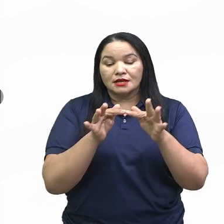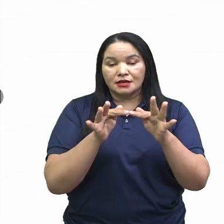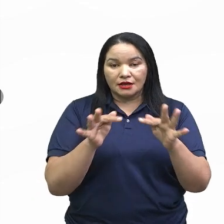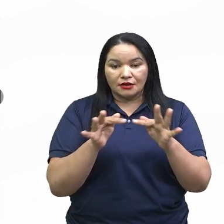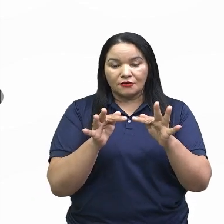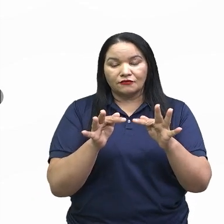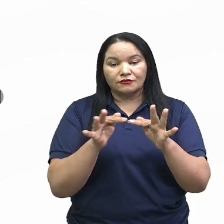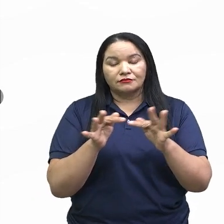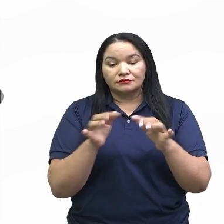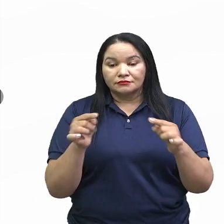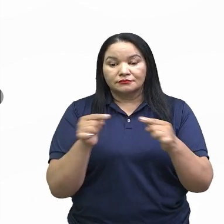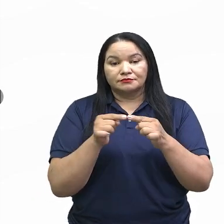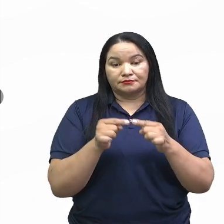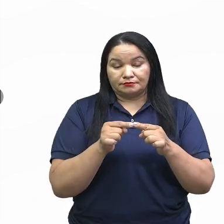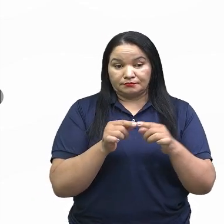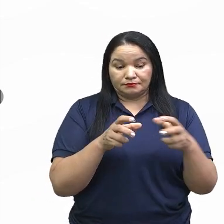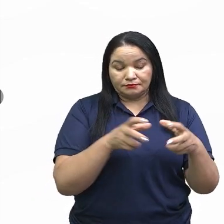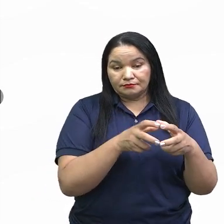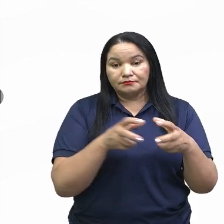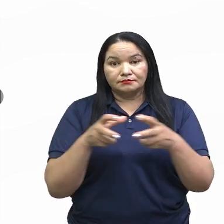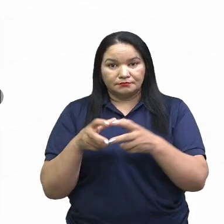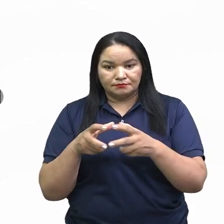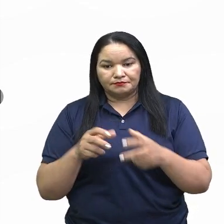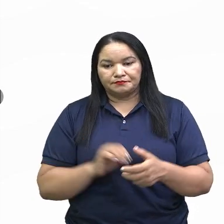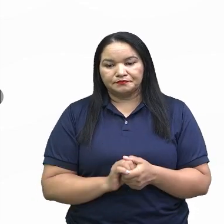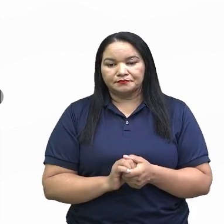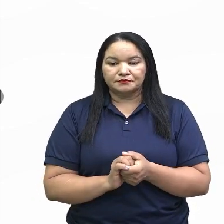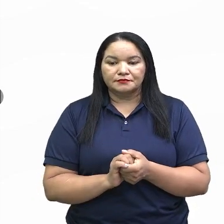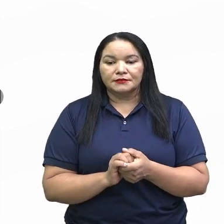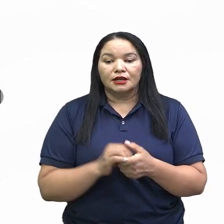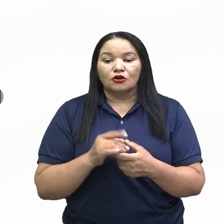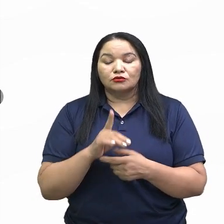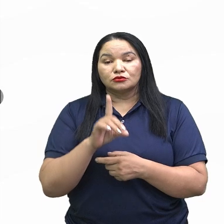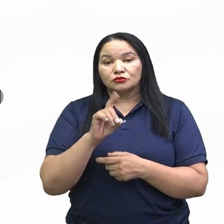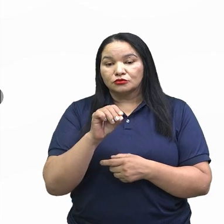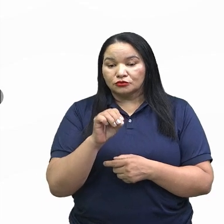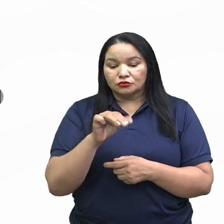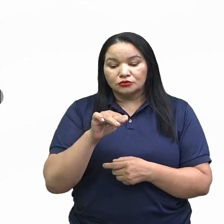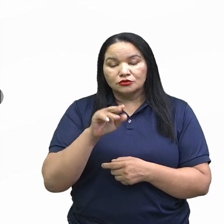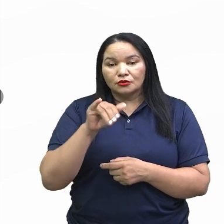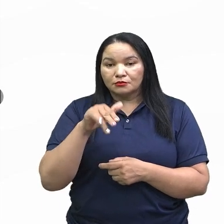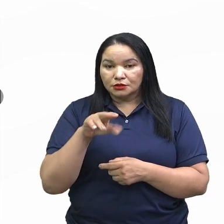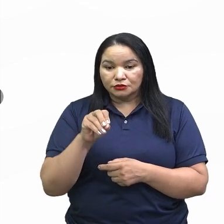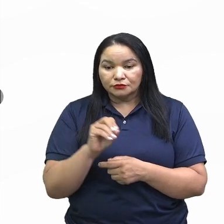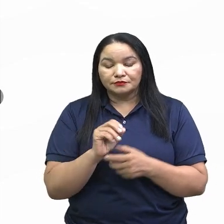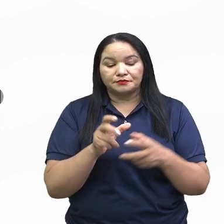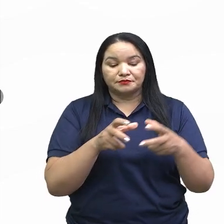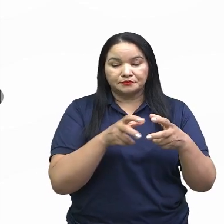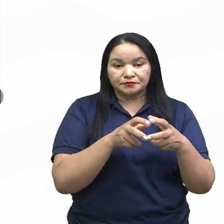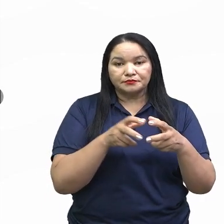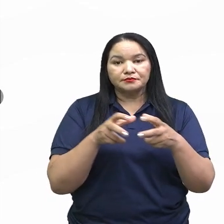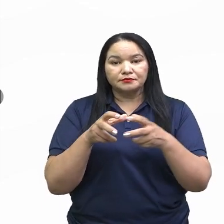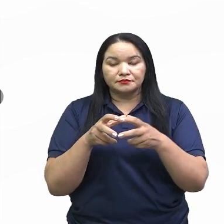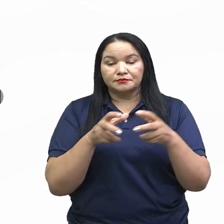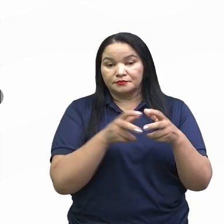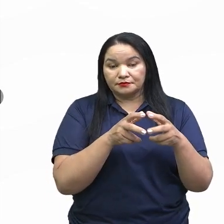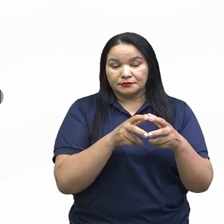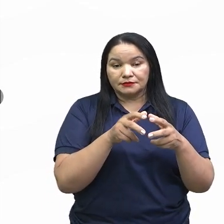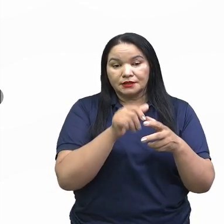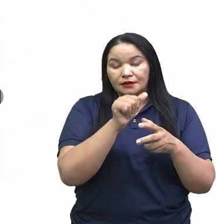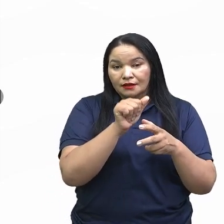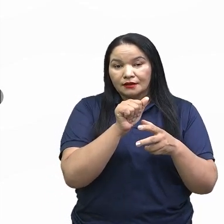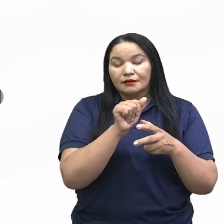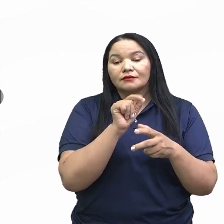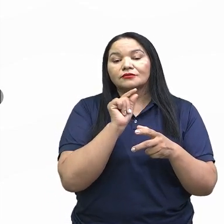Tem-se que o domínio é o conjunto de A, tudo bem? É o conjunto A, que vai ser formado